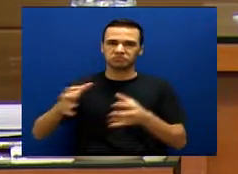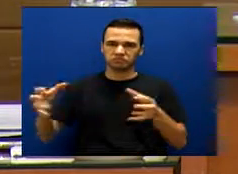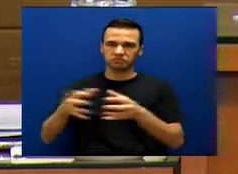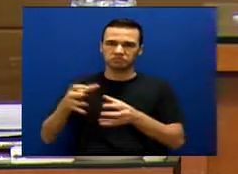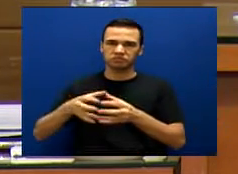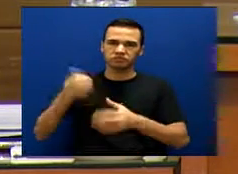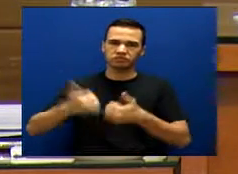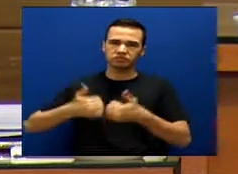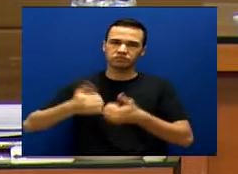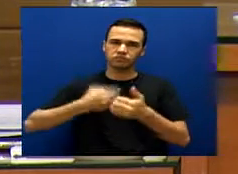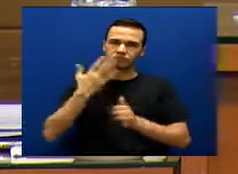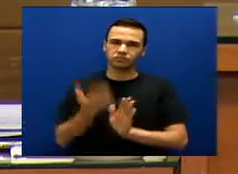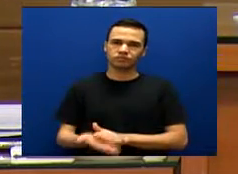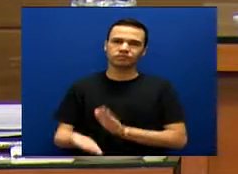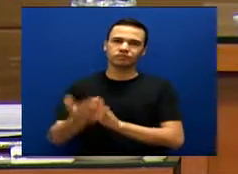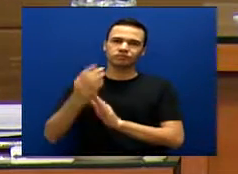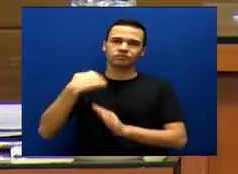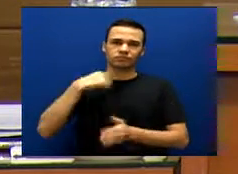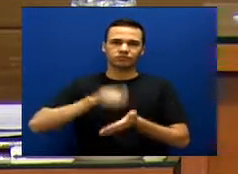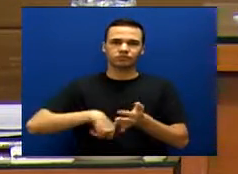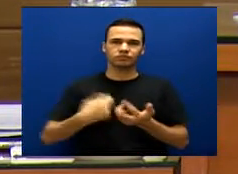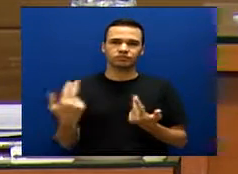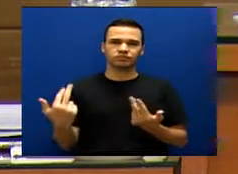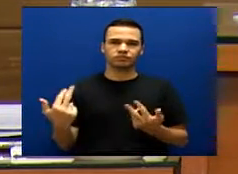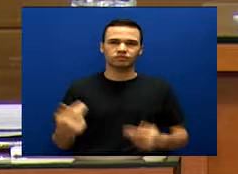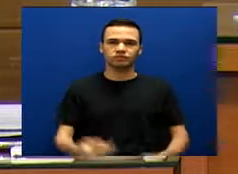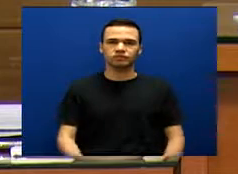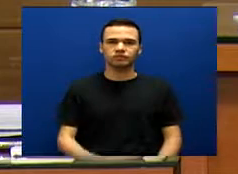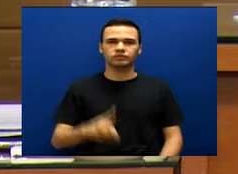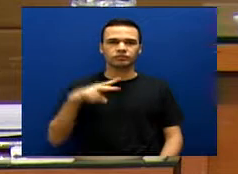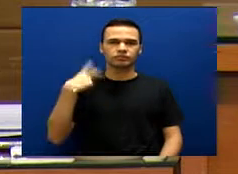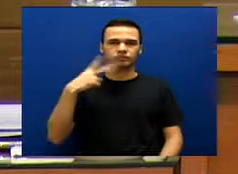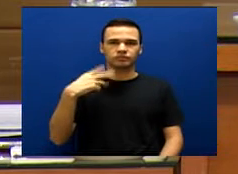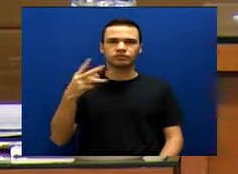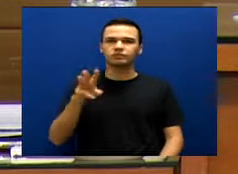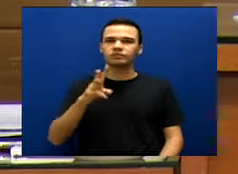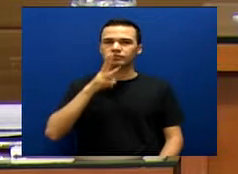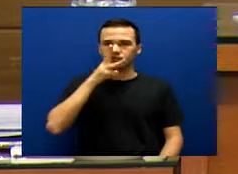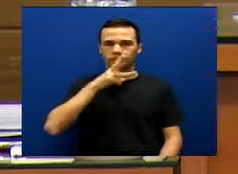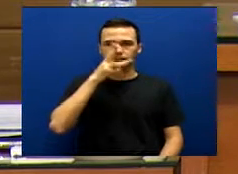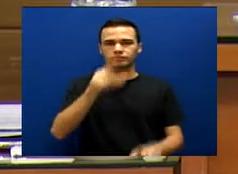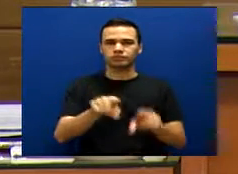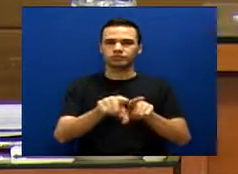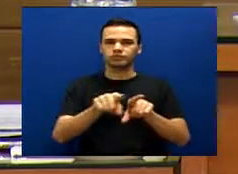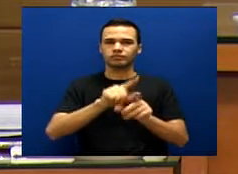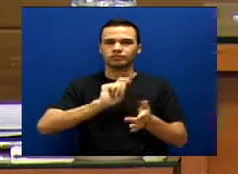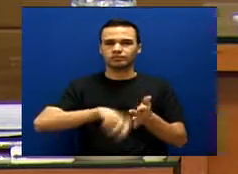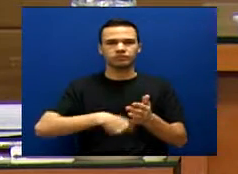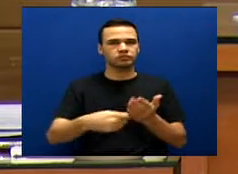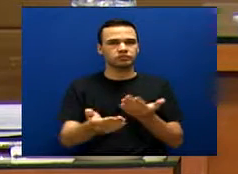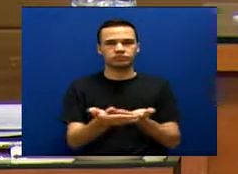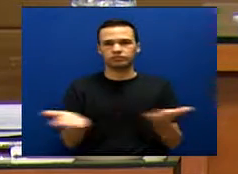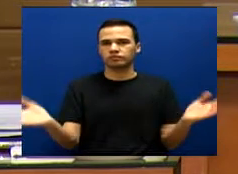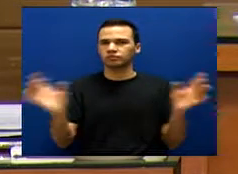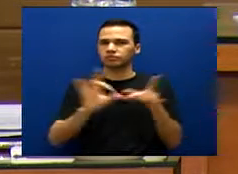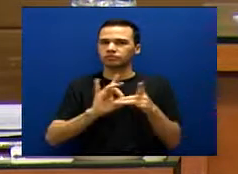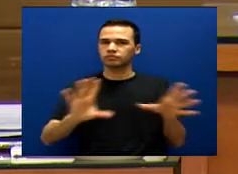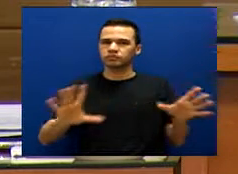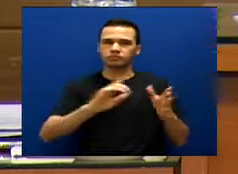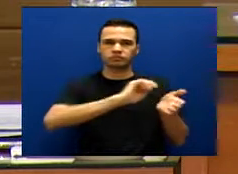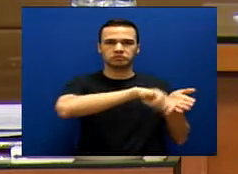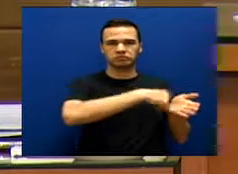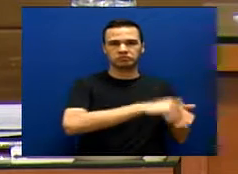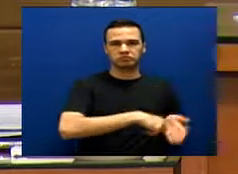Parabéns pelo voto de congratulações. Vou pedir licença para assinar aqui o vereador Vanderlei Diogo também, né? Está aqui para assinar, todos os vereadores.